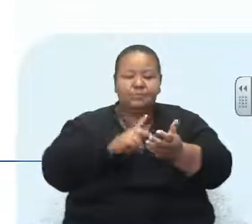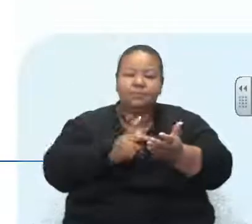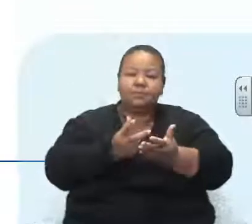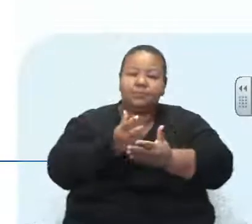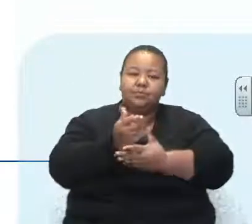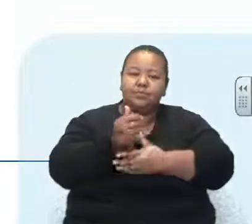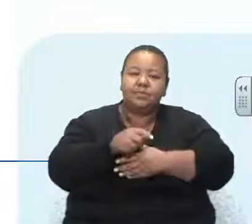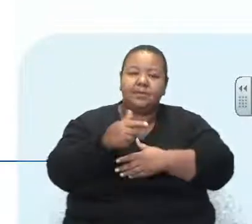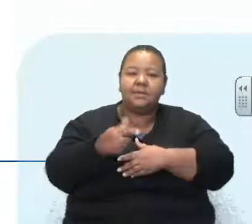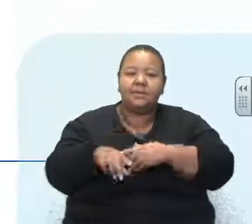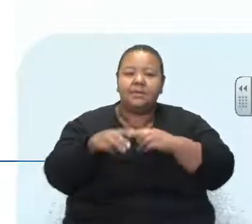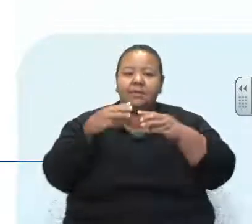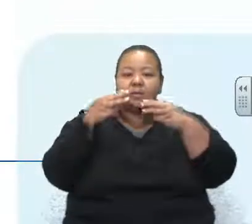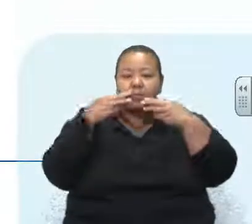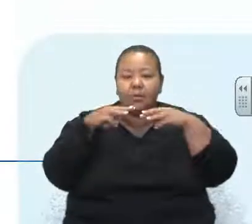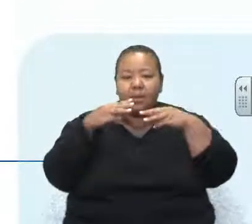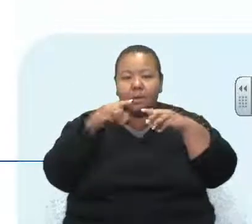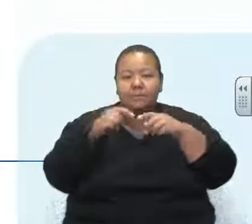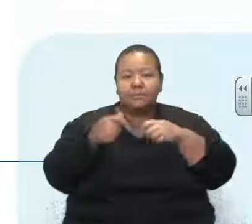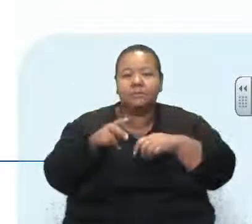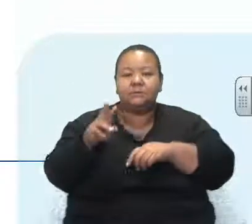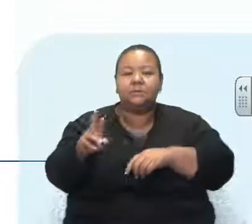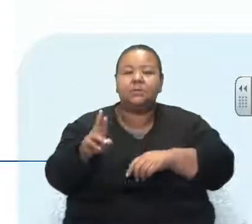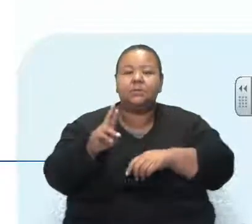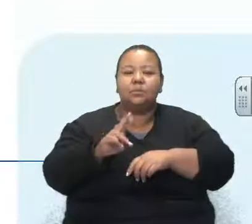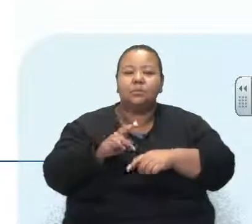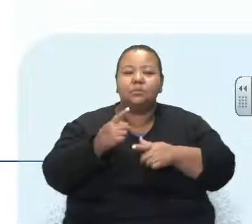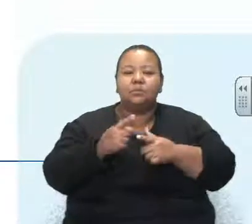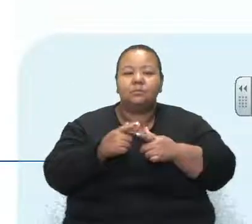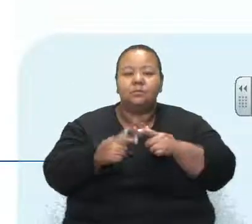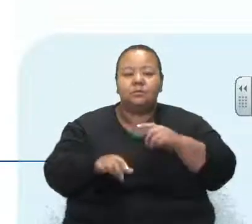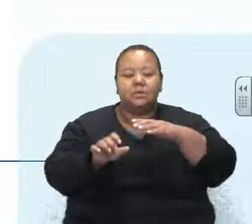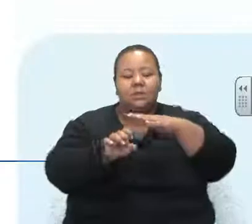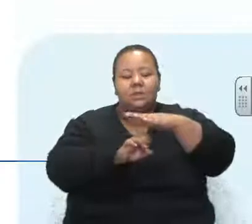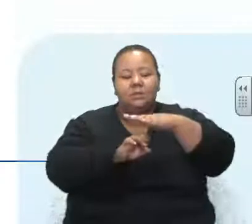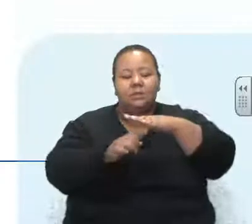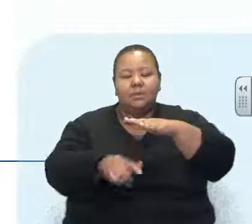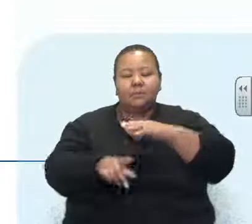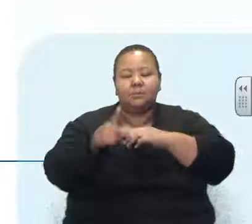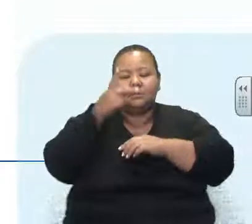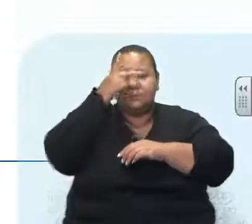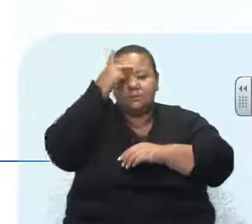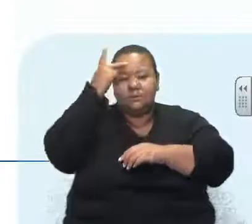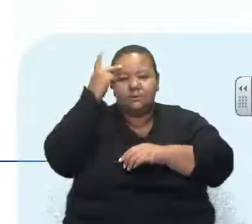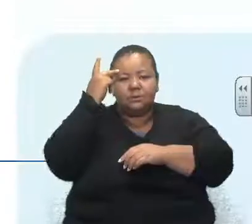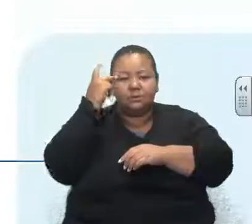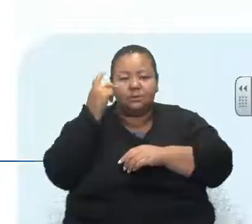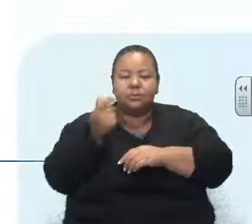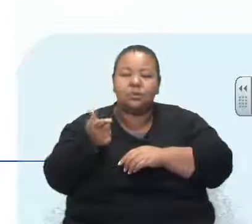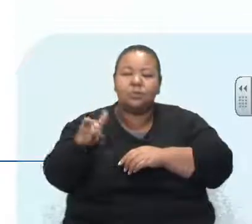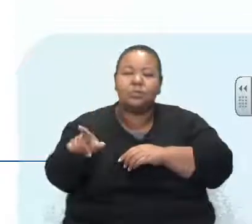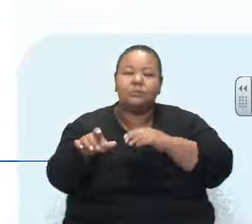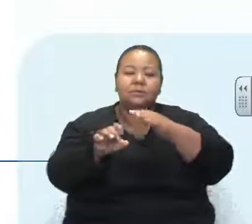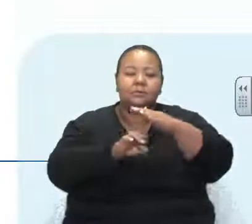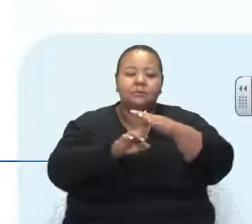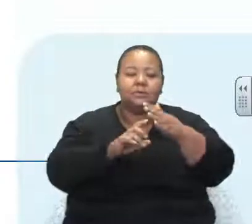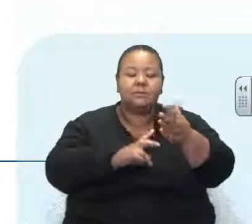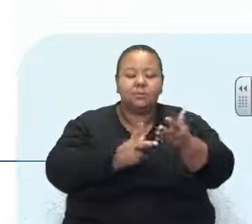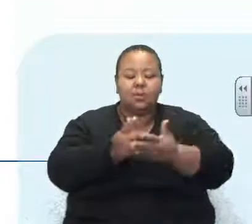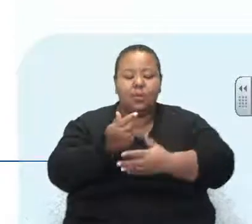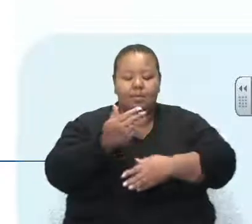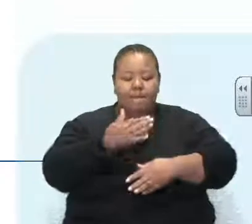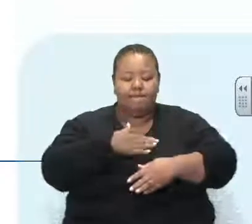meu marketing ele vai ter que responder isso. Por que a empresa, por que as pessoas, por que outras empresas compram a